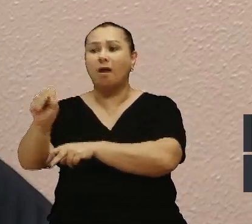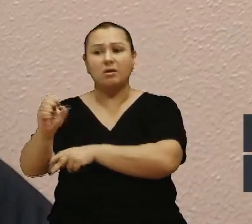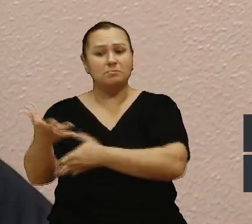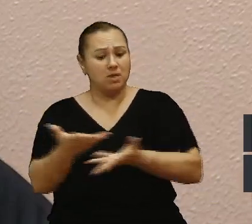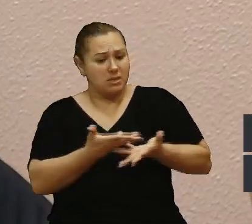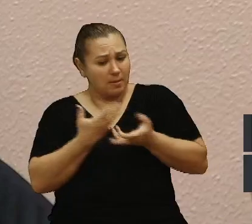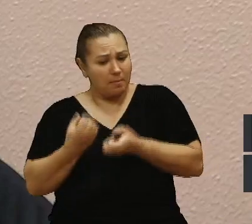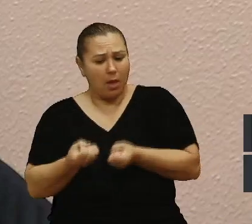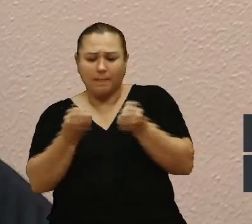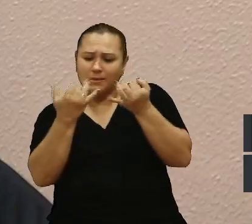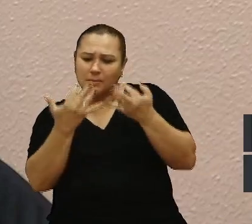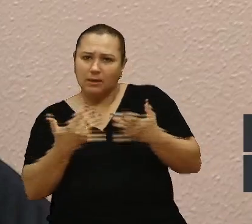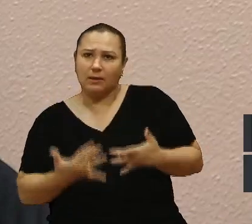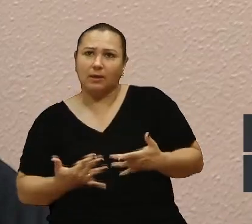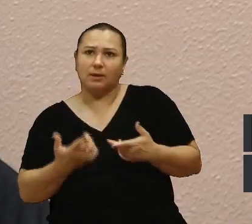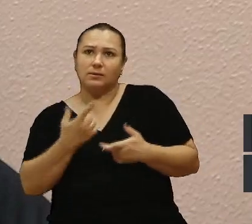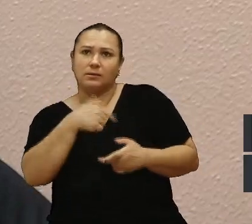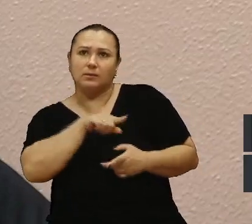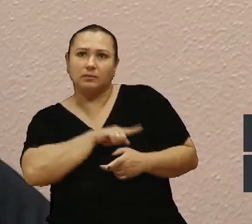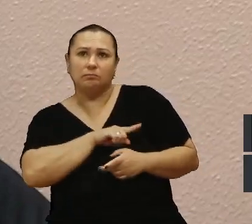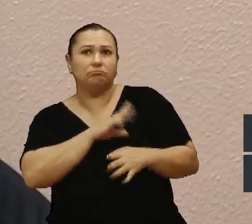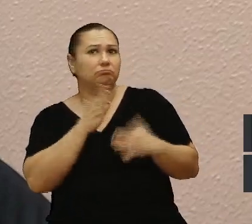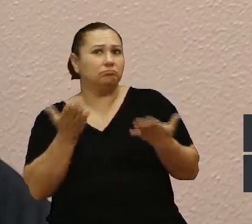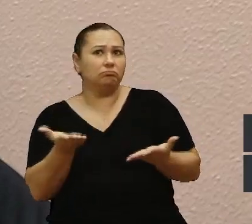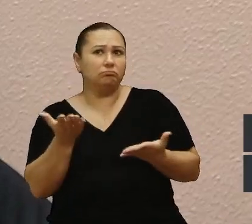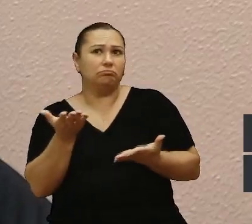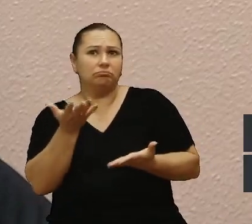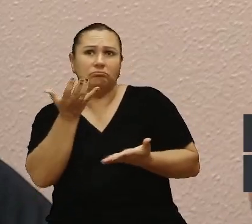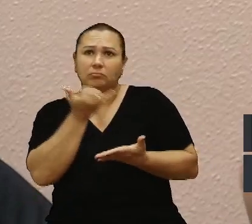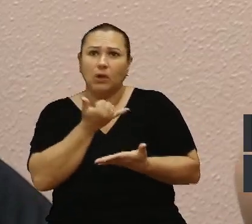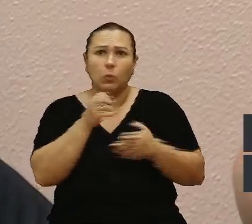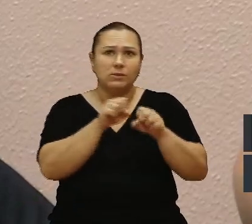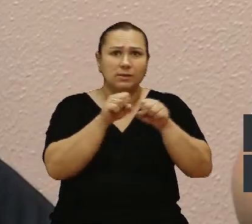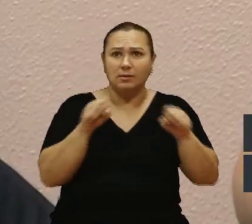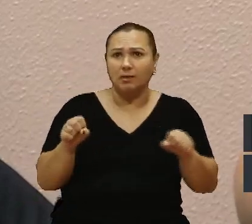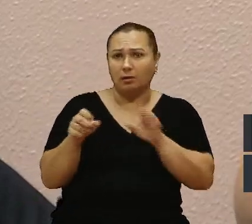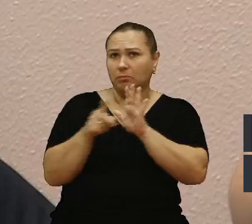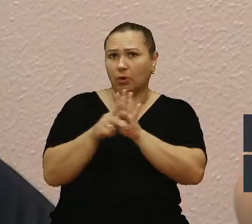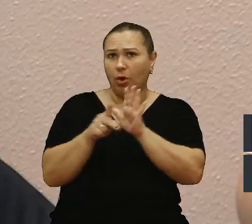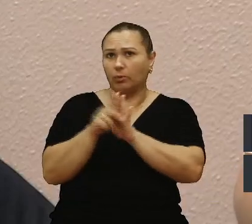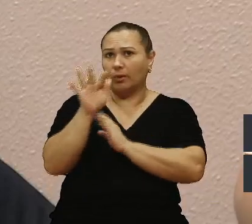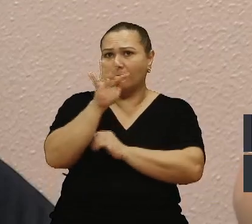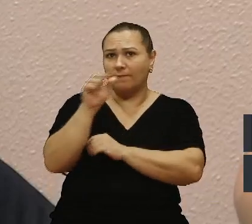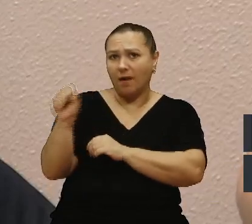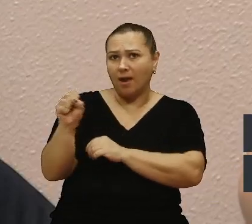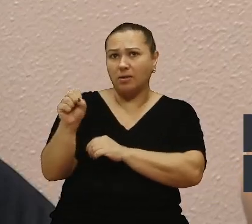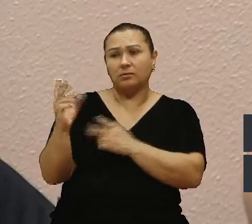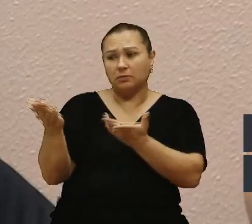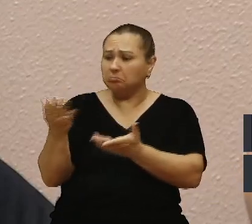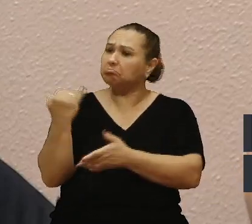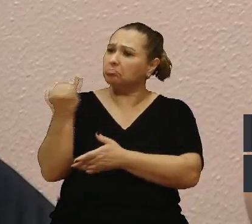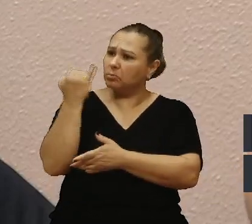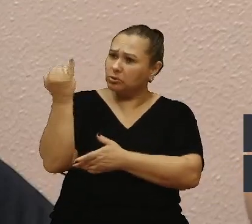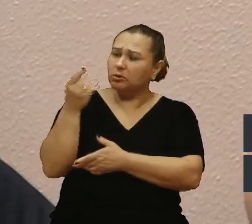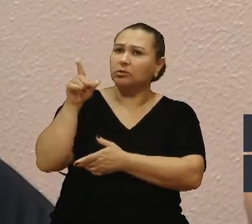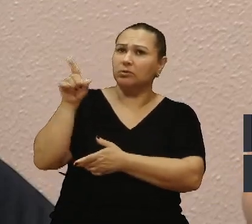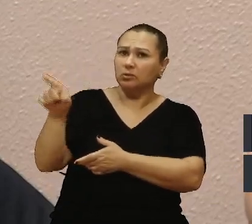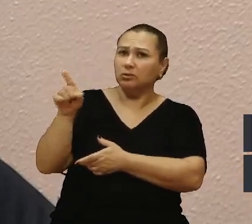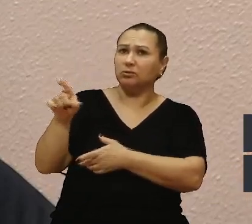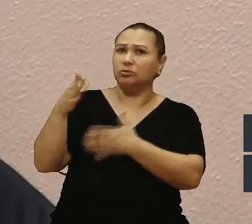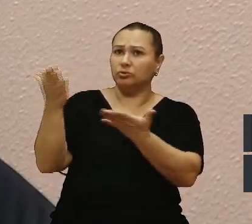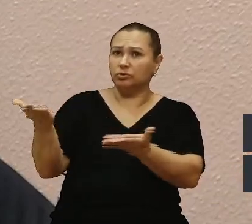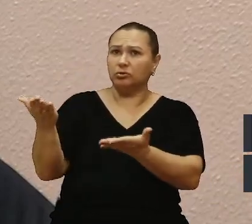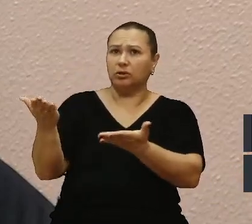me explicou, com o maior respeito, inclusive pediu desculpas-se. Então, achei nobre da parte do secretário Galafassi, mesmo com todas